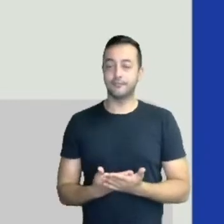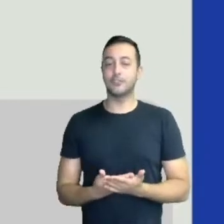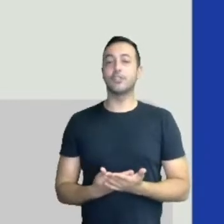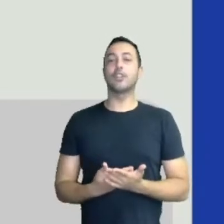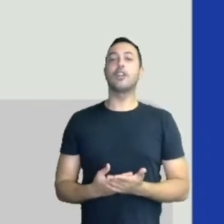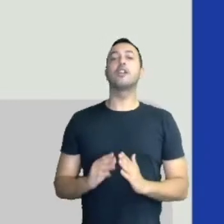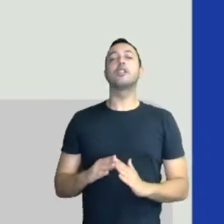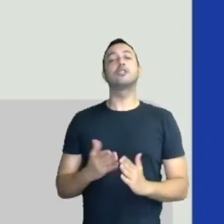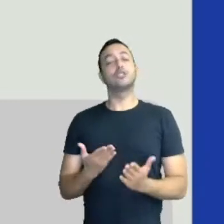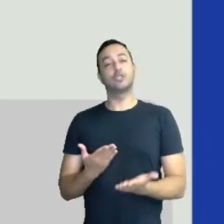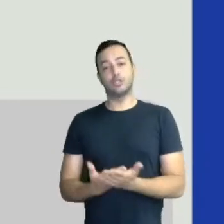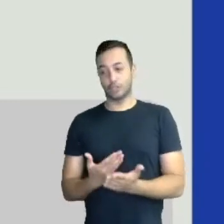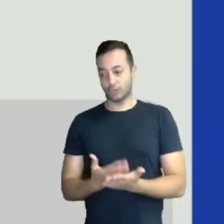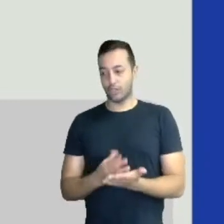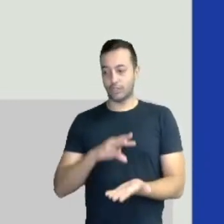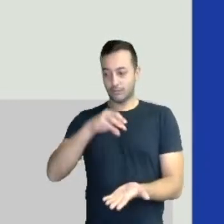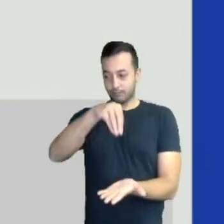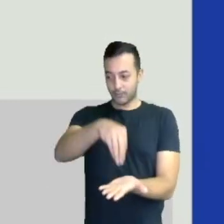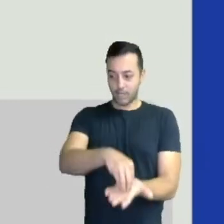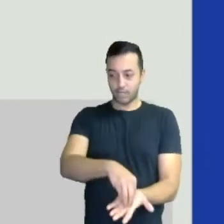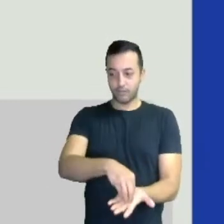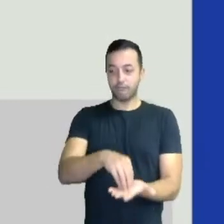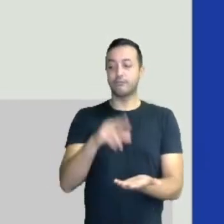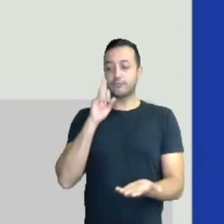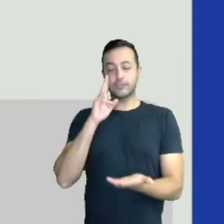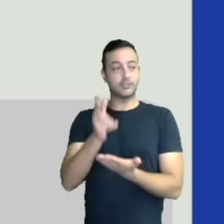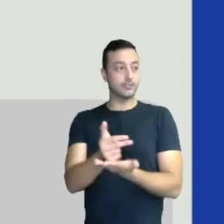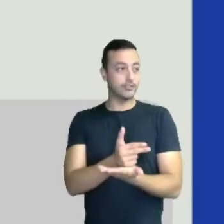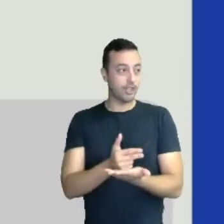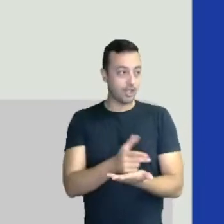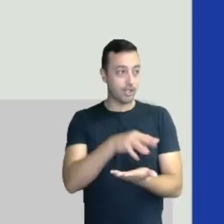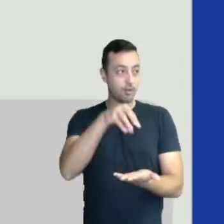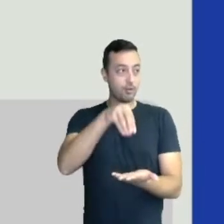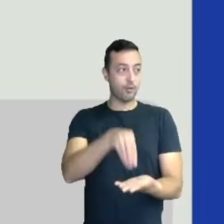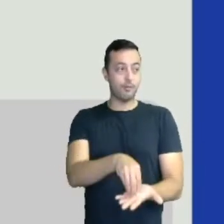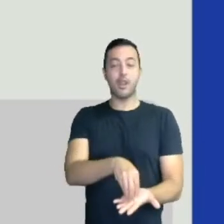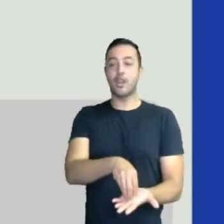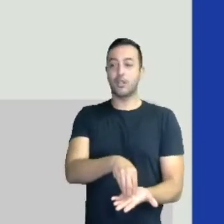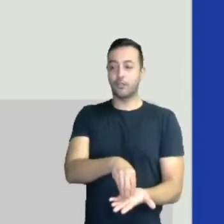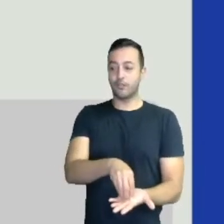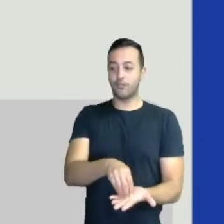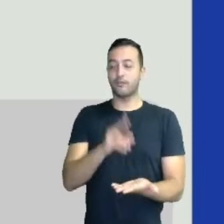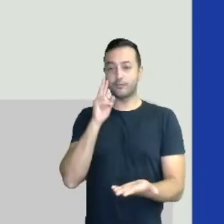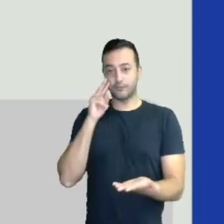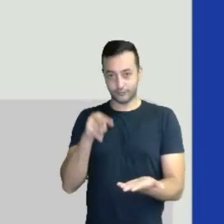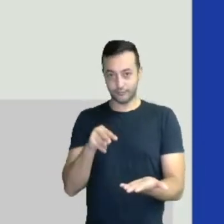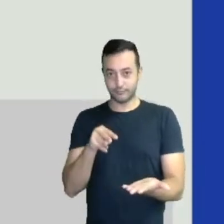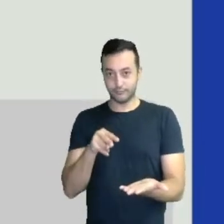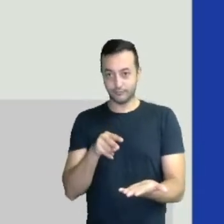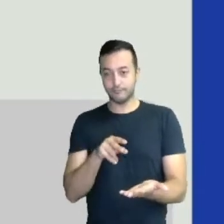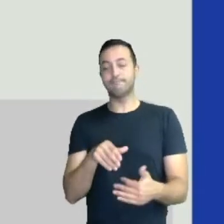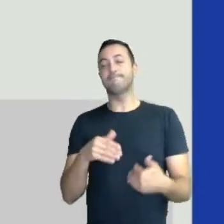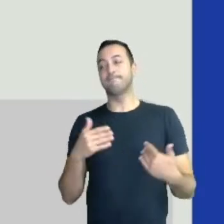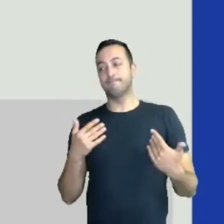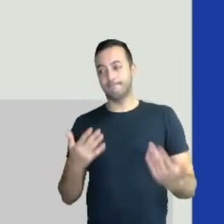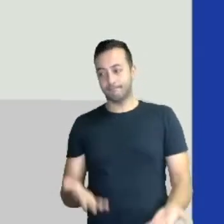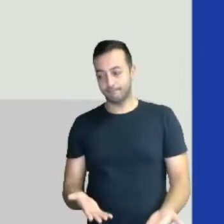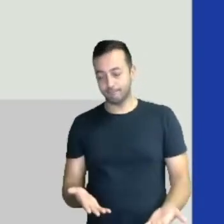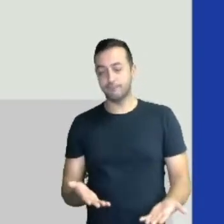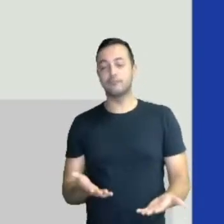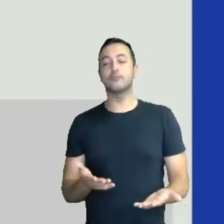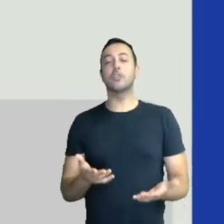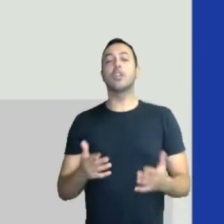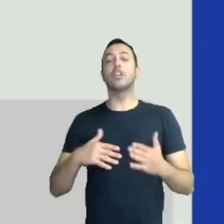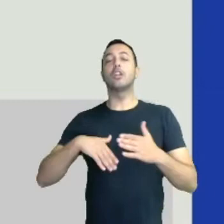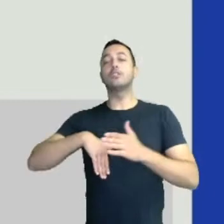escola tá aqui no meio, ó, tá vendo? É esse desenhozinho do meio, tá observando? Então, o estádio